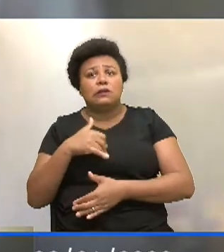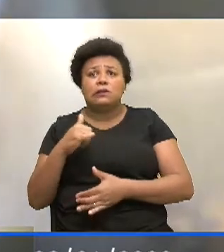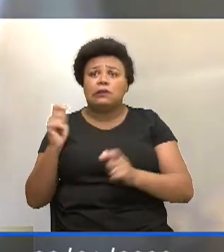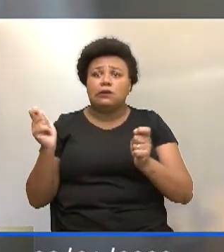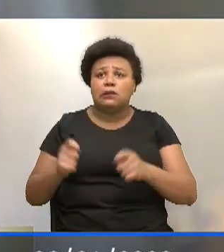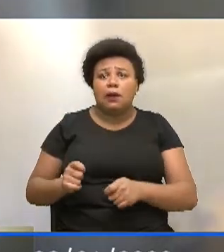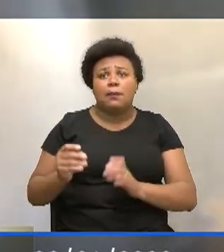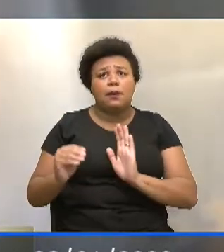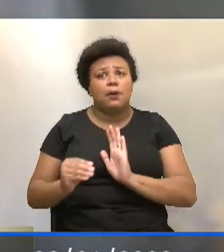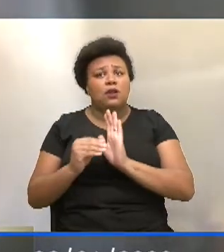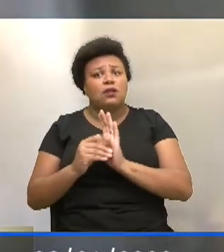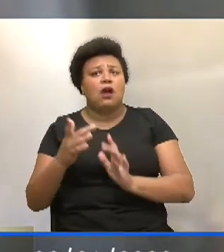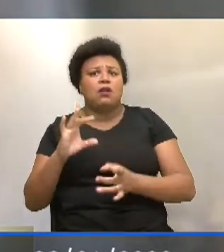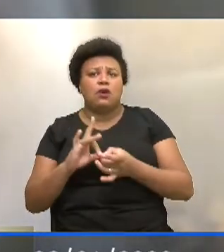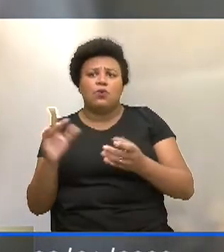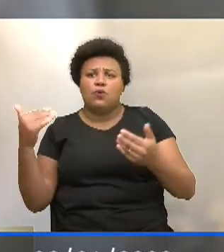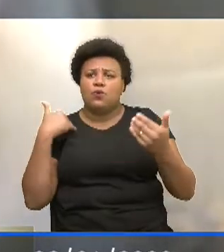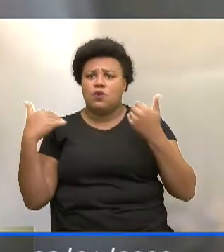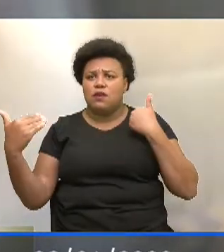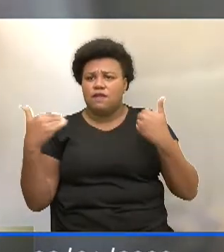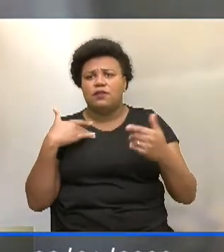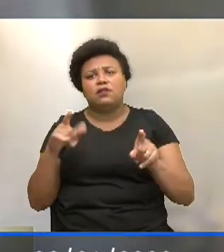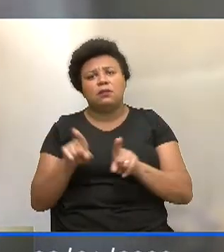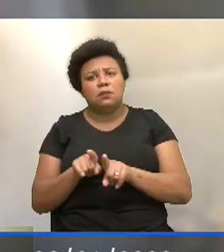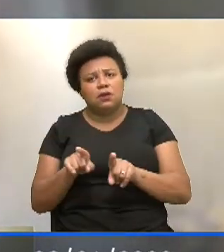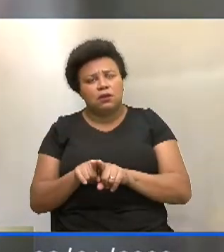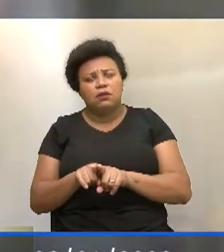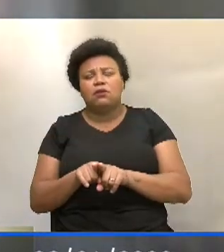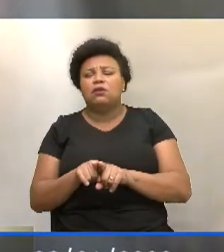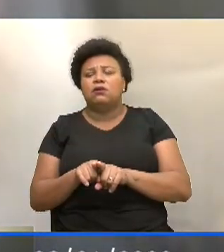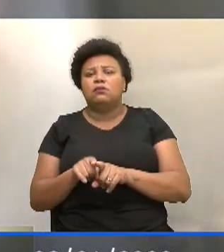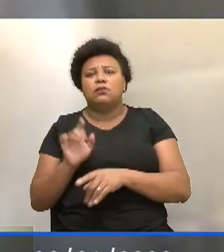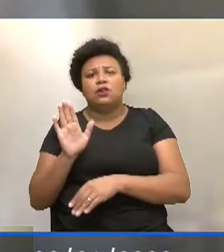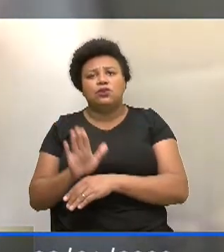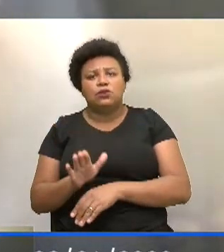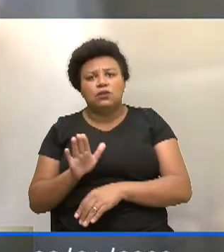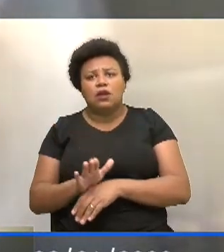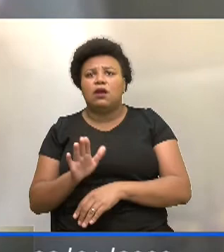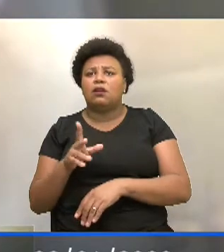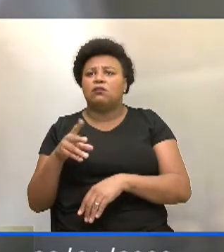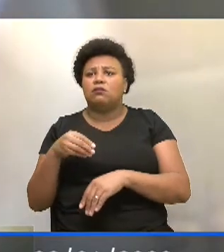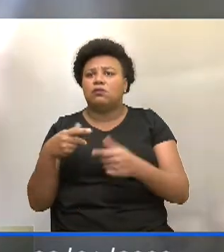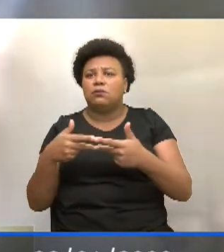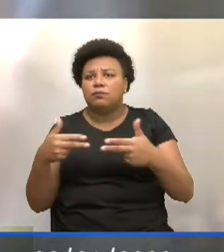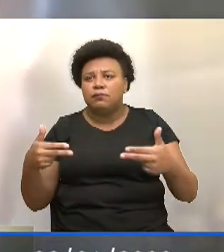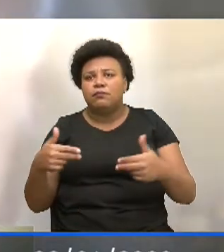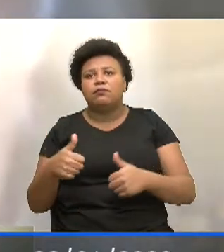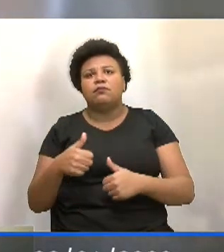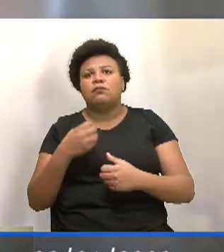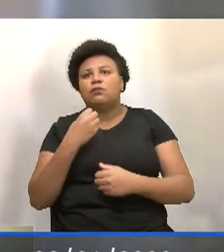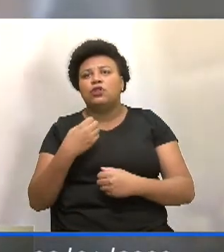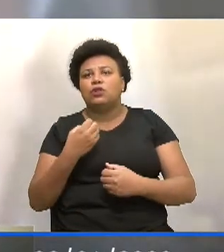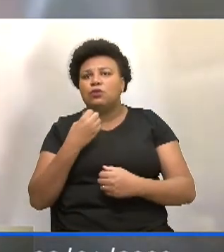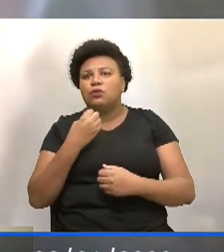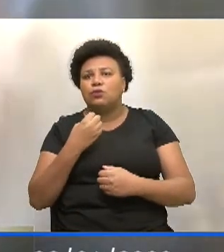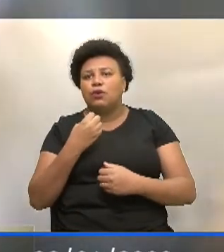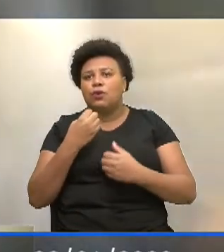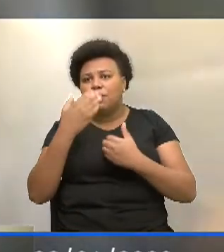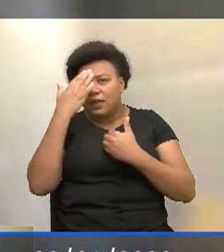colocar, e eu fico à disposição para qualquer dúvida, enfim, e até contribuir com mais alguma coisa se for necessário. Muito obrigada e boa